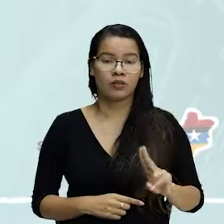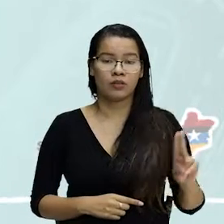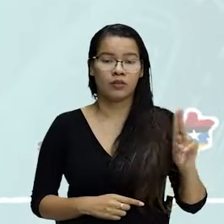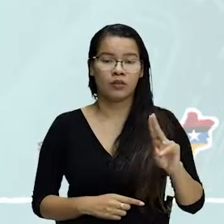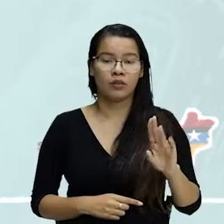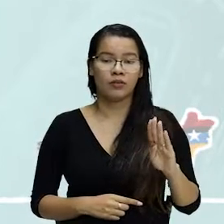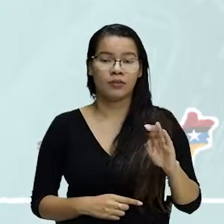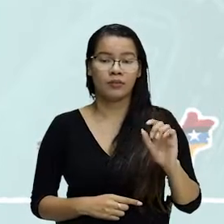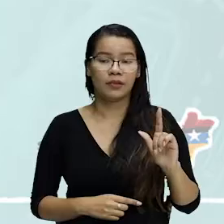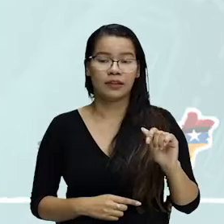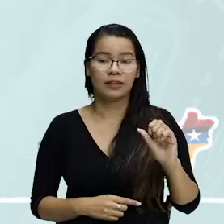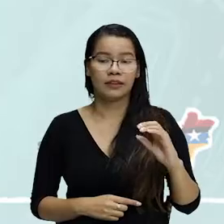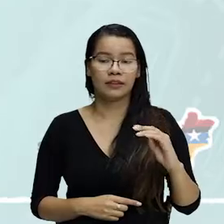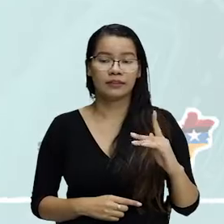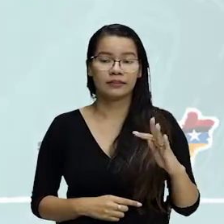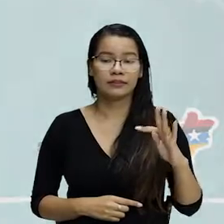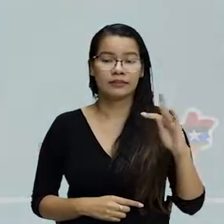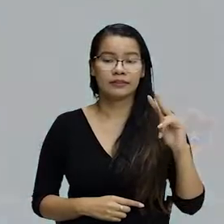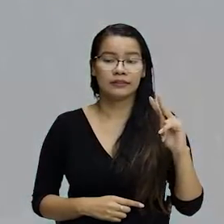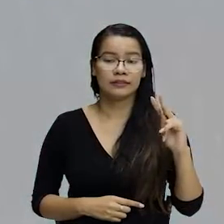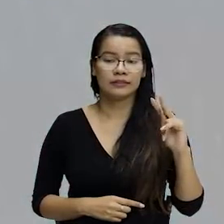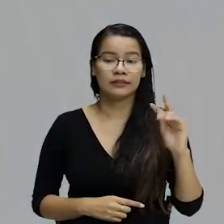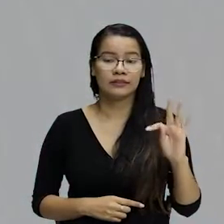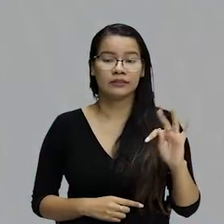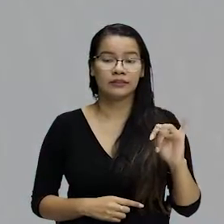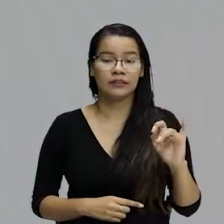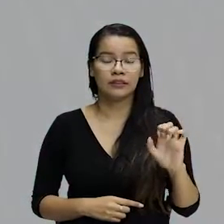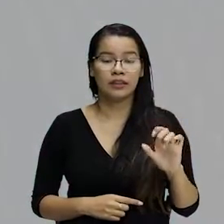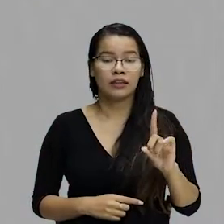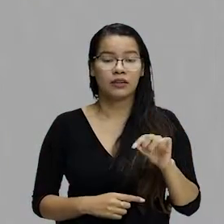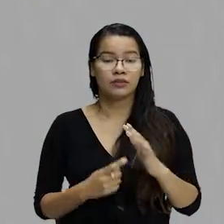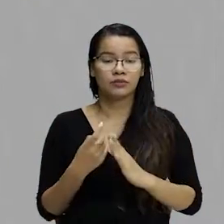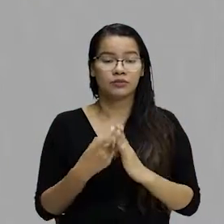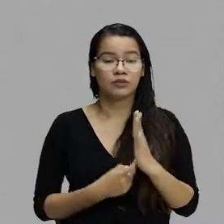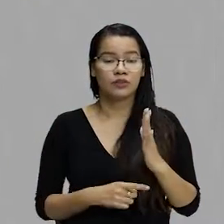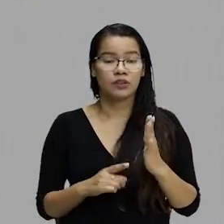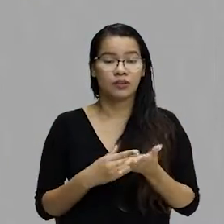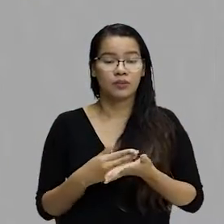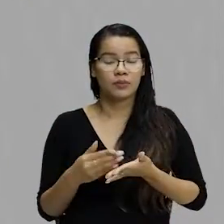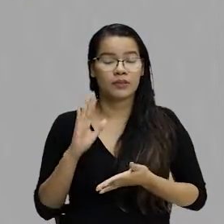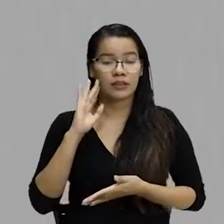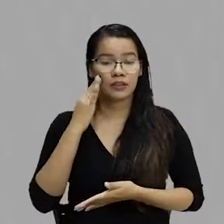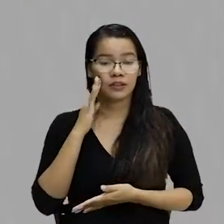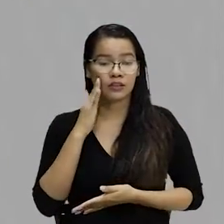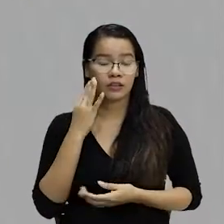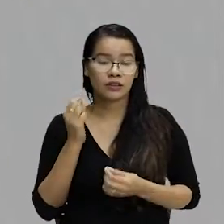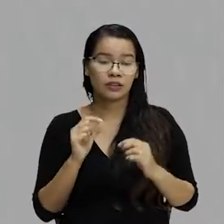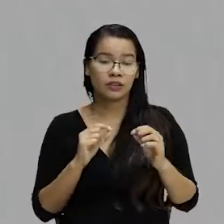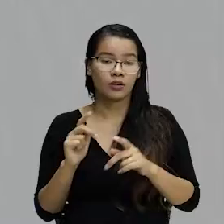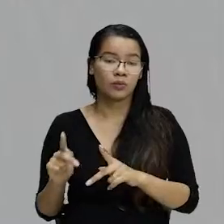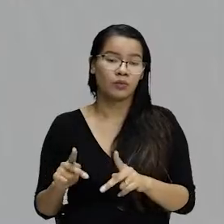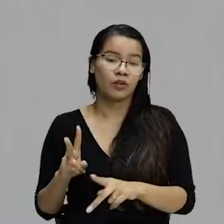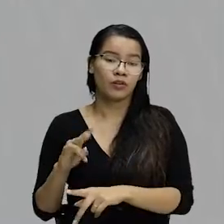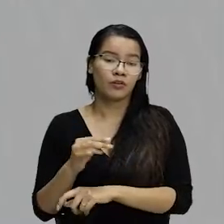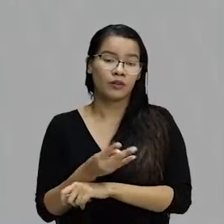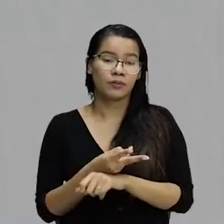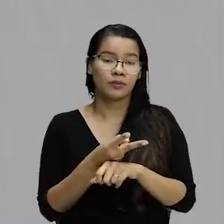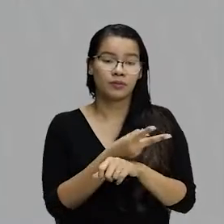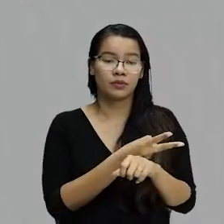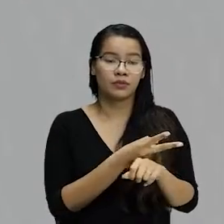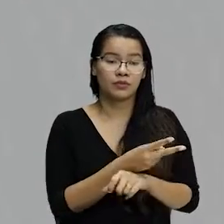Gianfrancesco Guarnieri, que é justamente um texto onde você começa a entender a dramaturgia, que é esse povo que vai em busca,